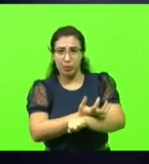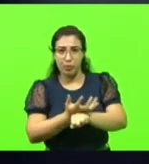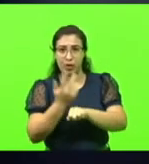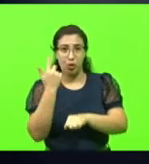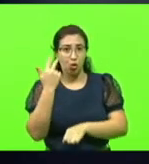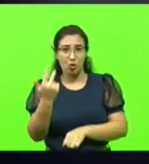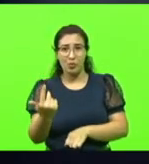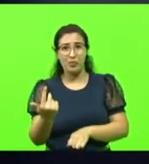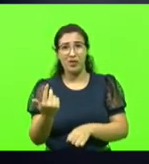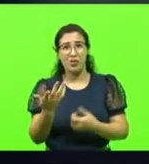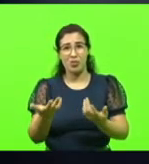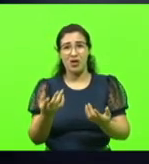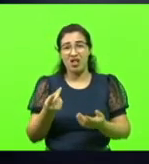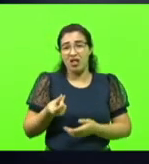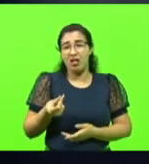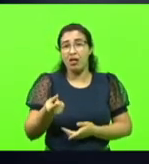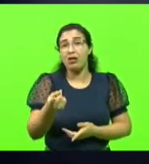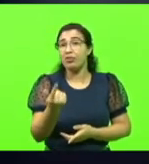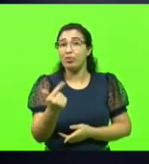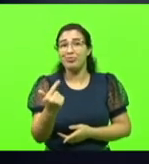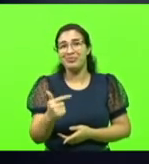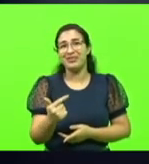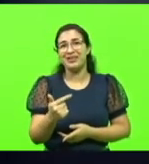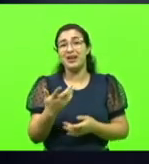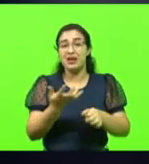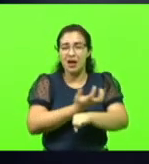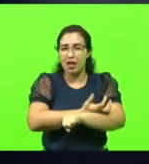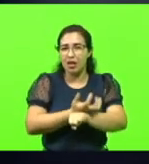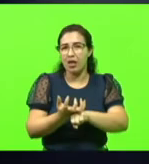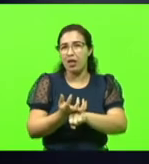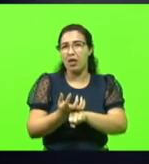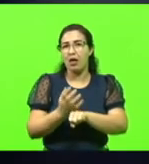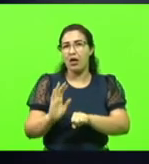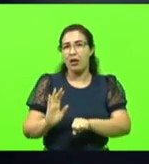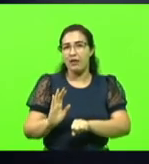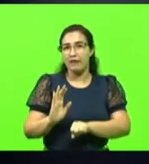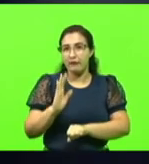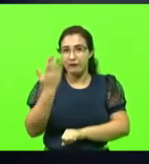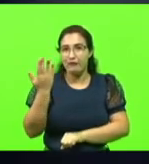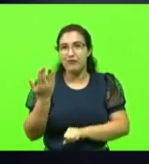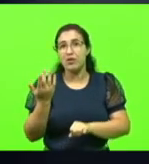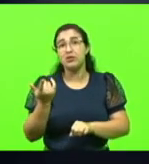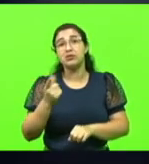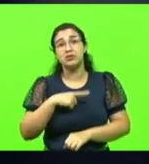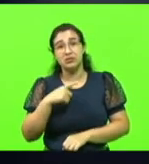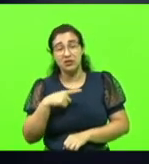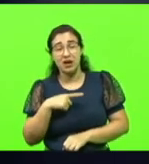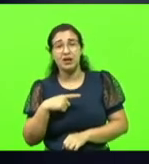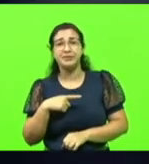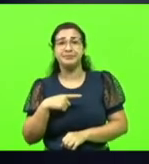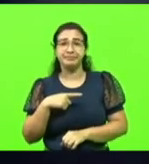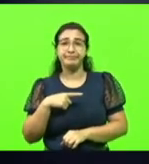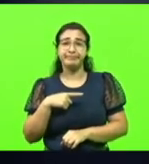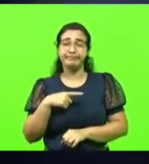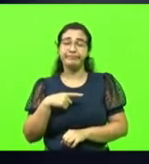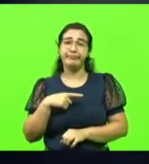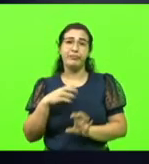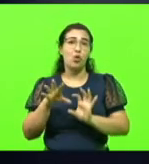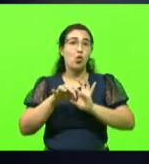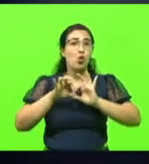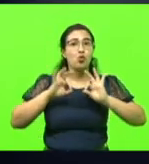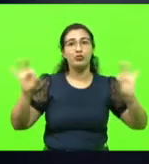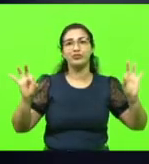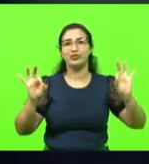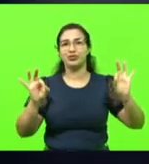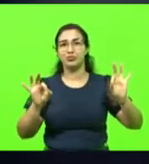durabilidade, e essas quadras de grama sintética, sim. Então, são excelentes, onde nós colocamos, por